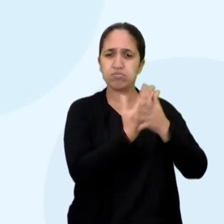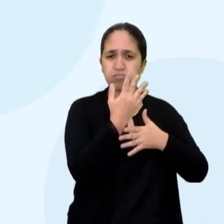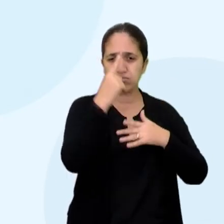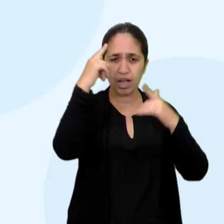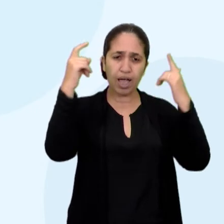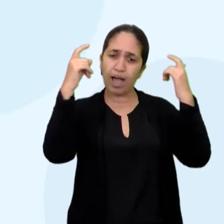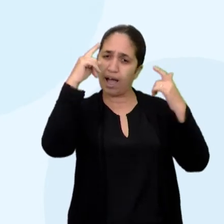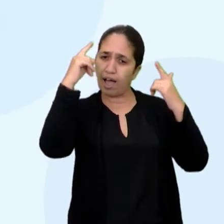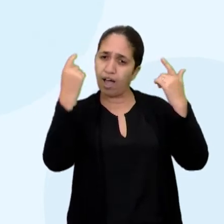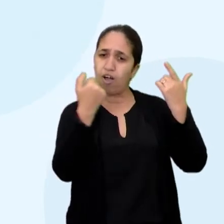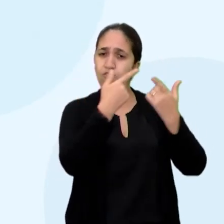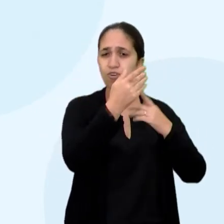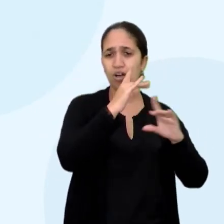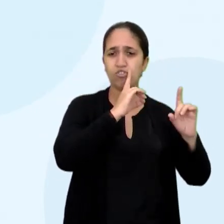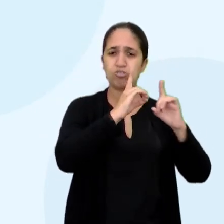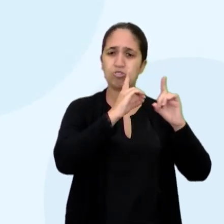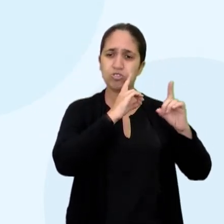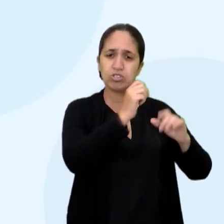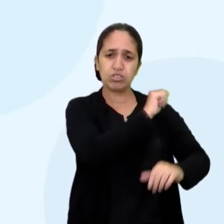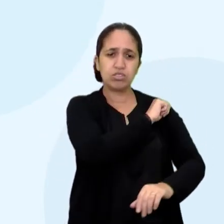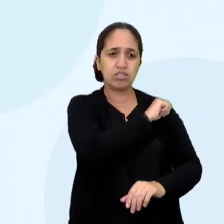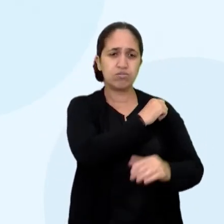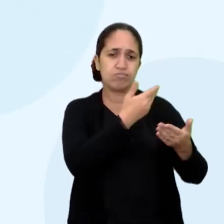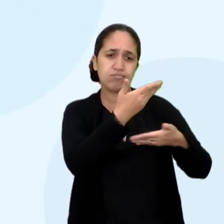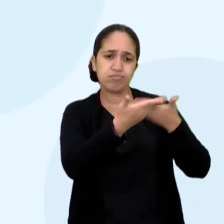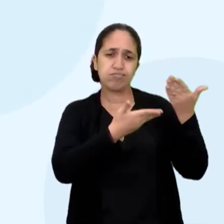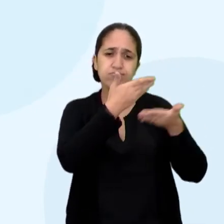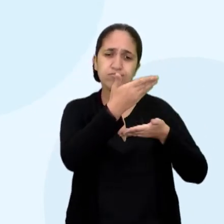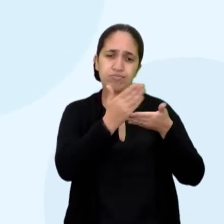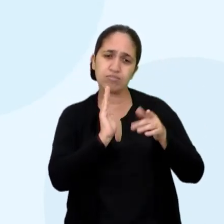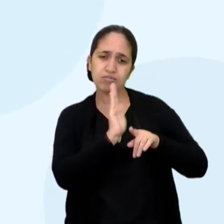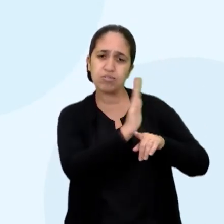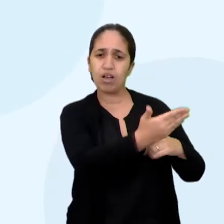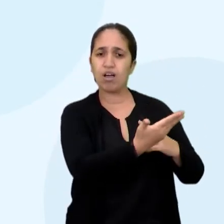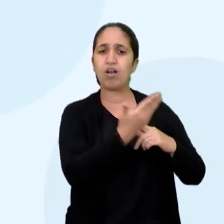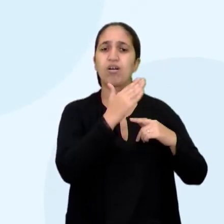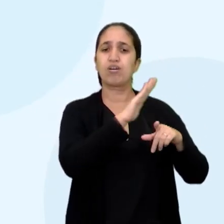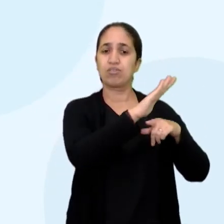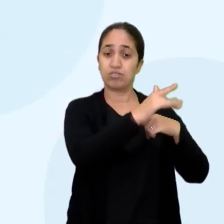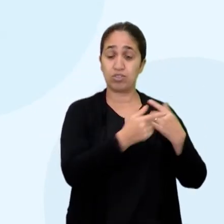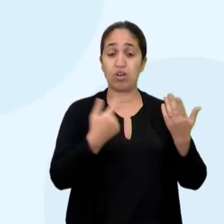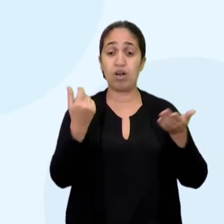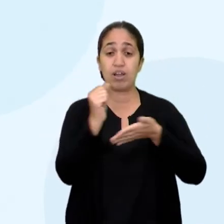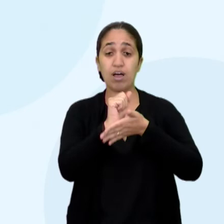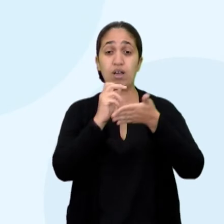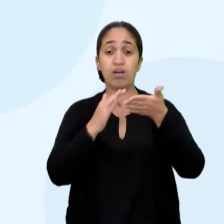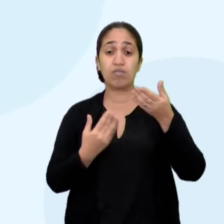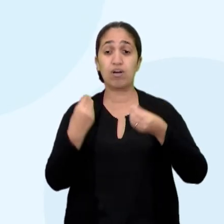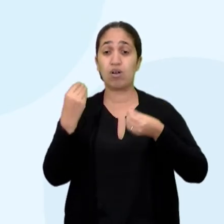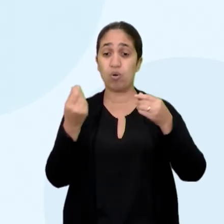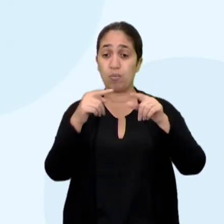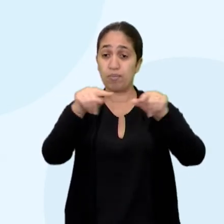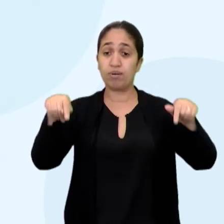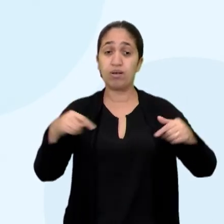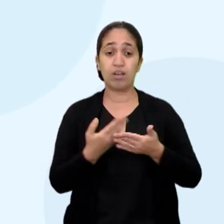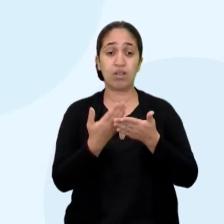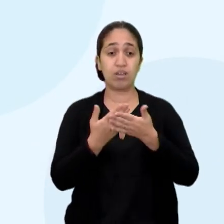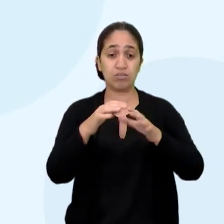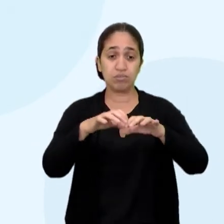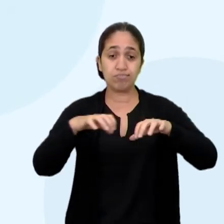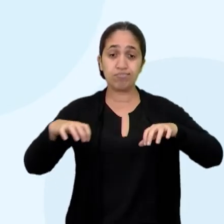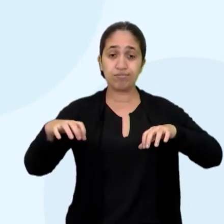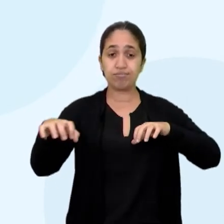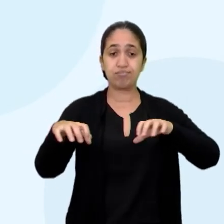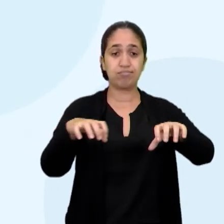com o objetivo de fomentar diálogos entre os estudantes de forma colaborativa. Para a realização da atividade, a sala de aula deve ser dividida em